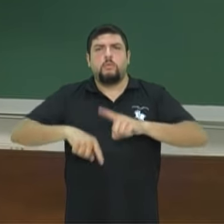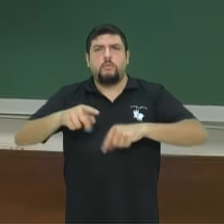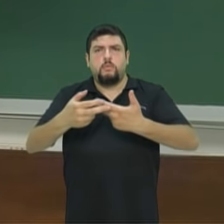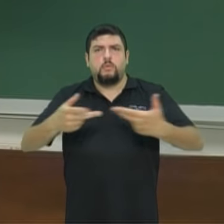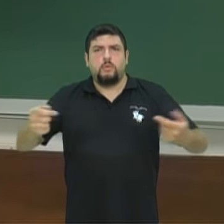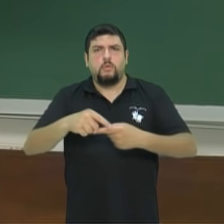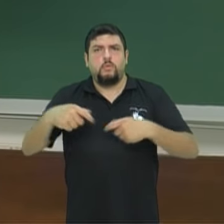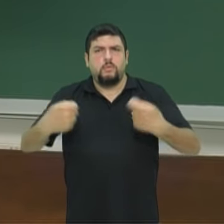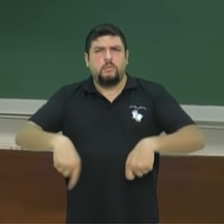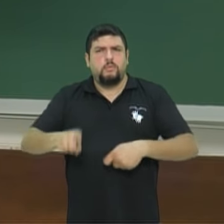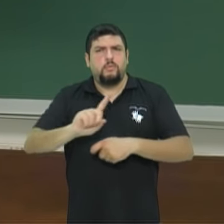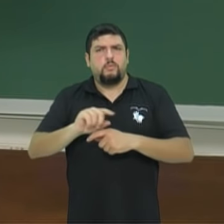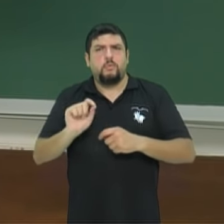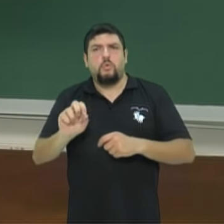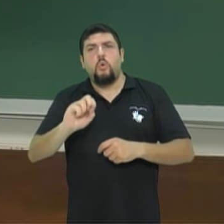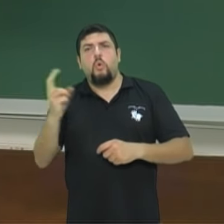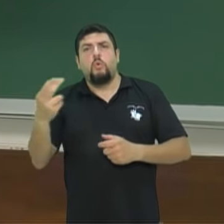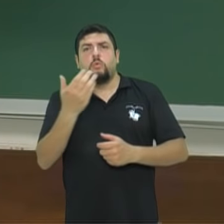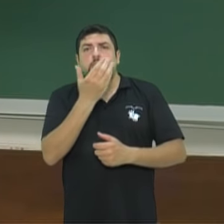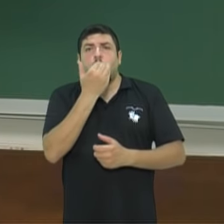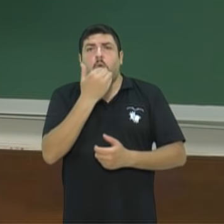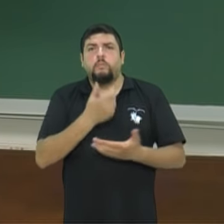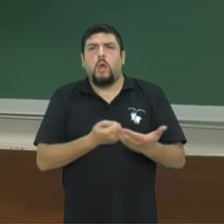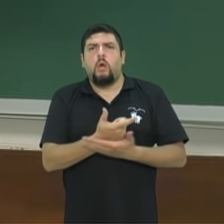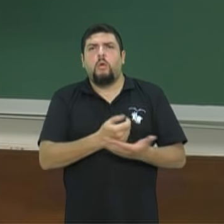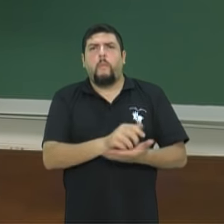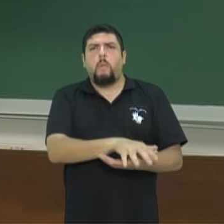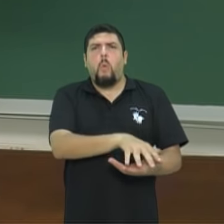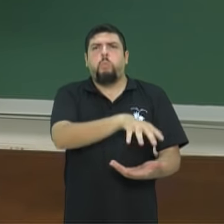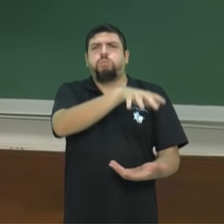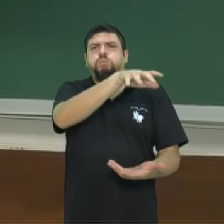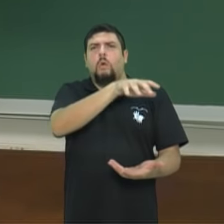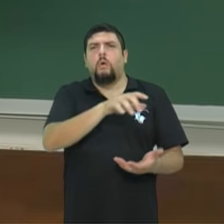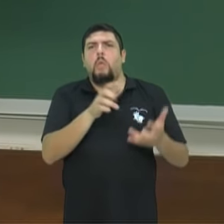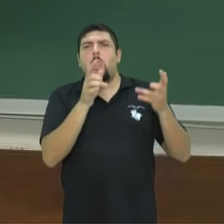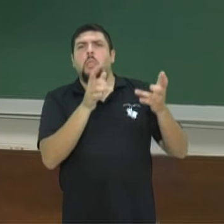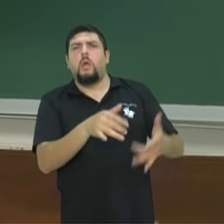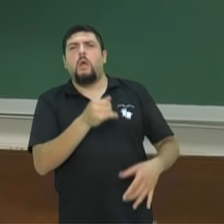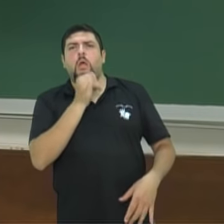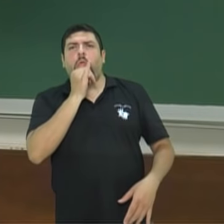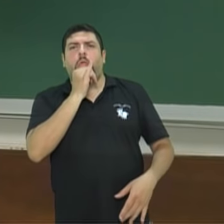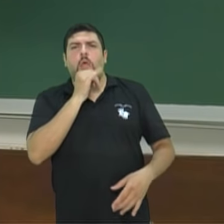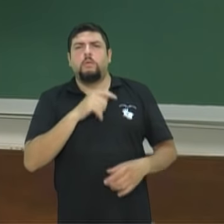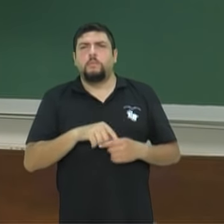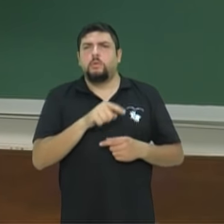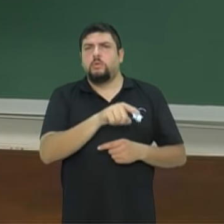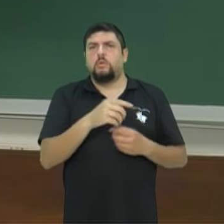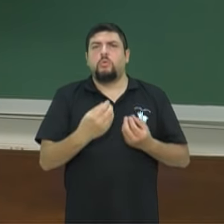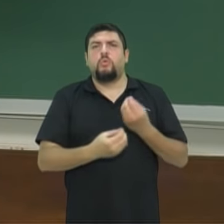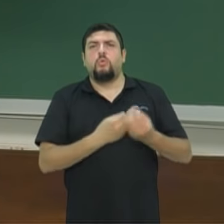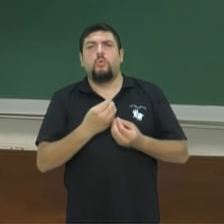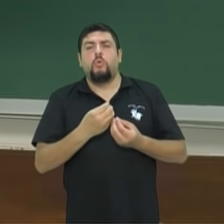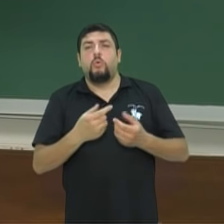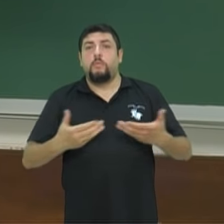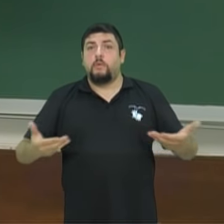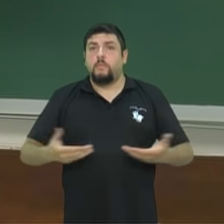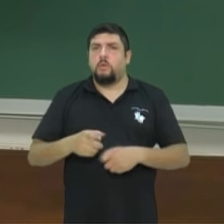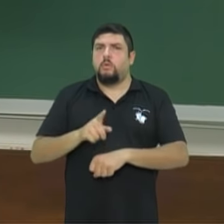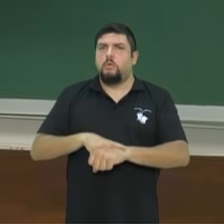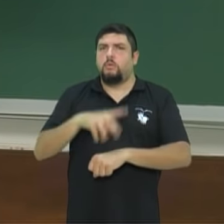excesso de alimentos, de coisas que às vezes a gente nem vai usar, né? Como que a gente vai fazer esse equilíbrio agora para